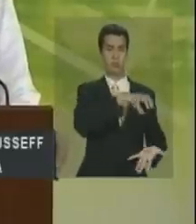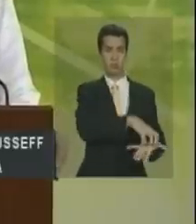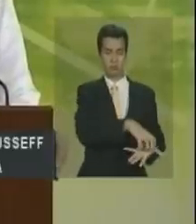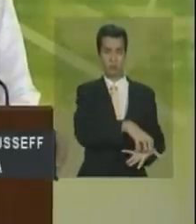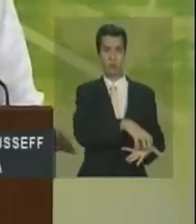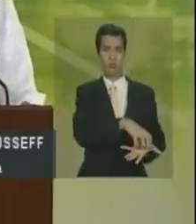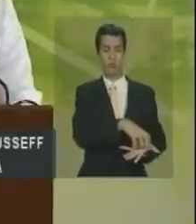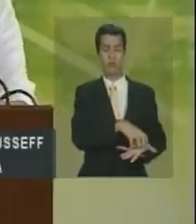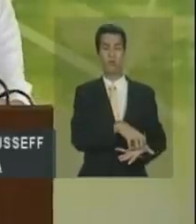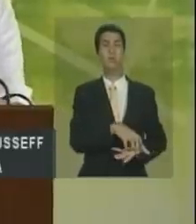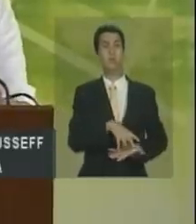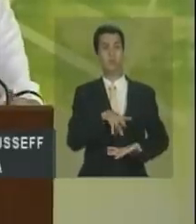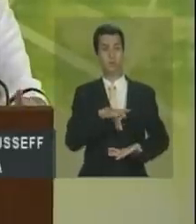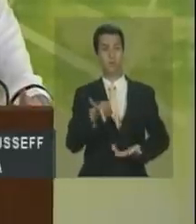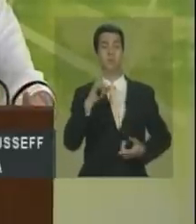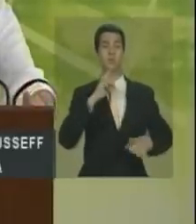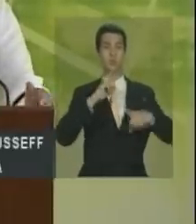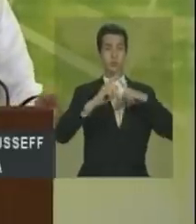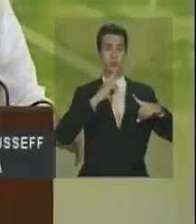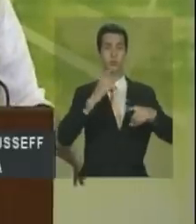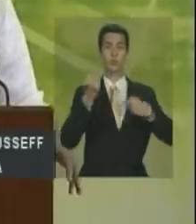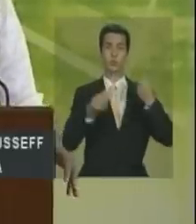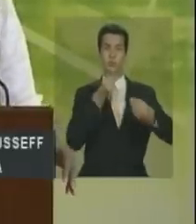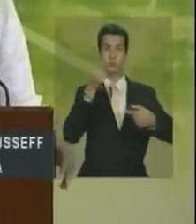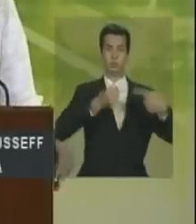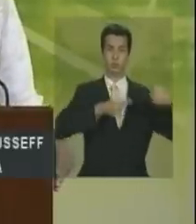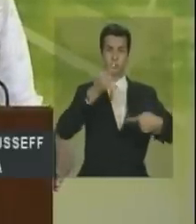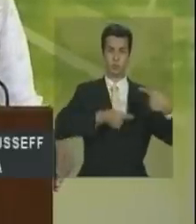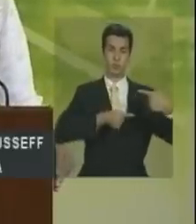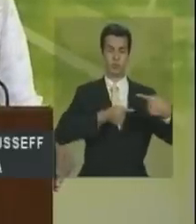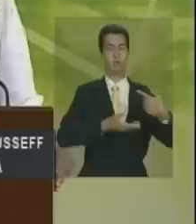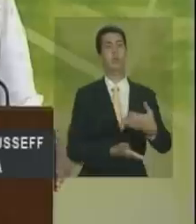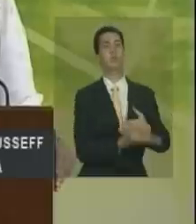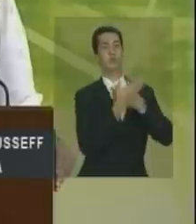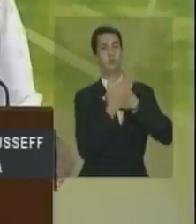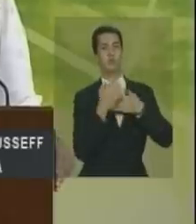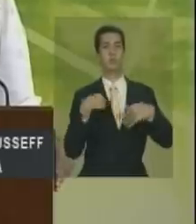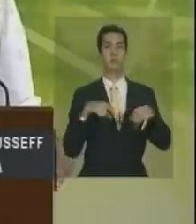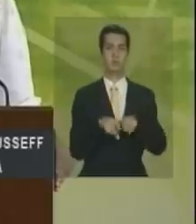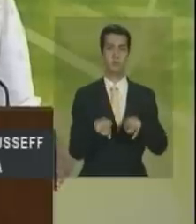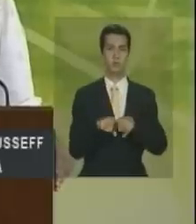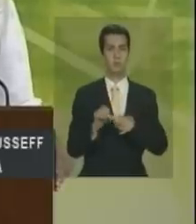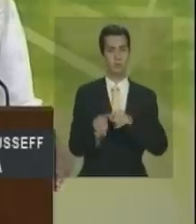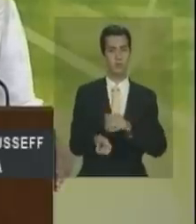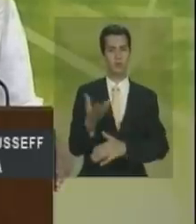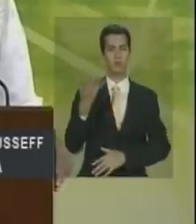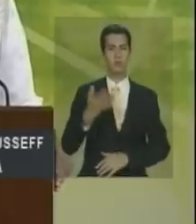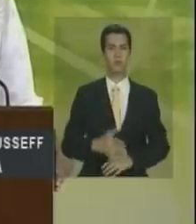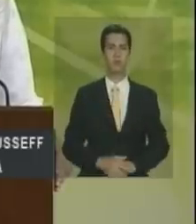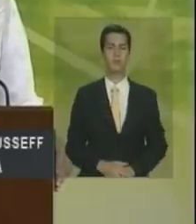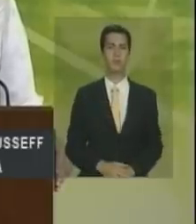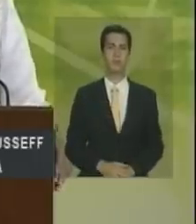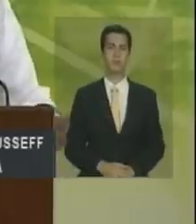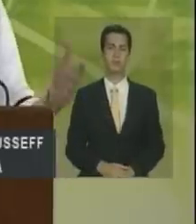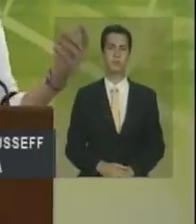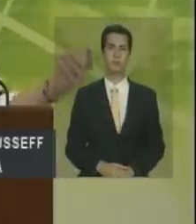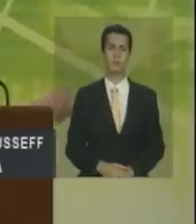competitividade, nos ajudarão a construí-los. O grande conjunto de